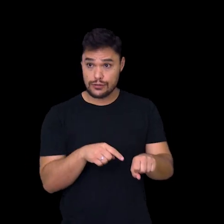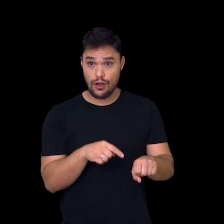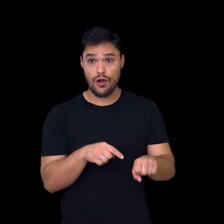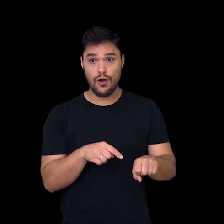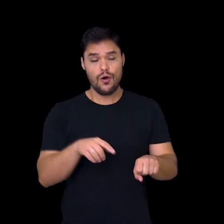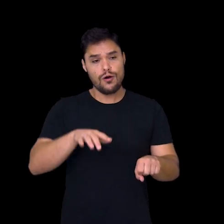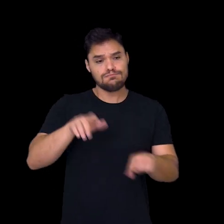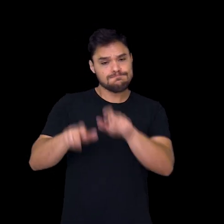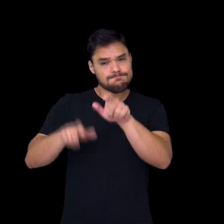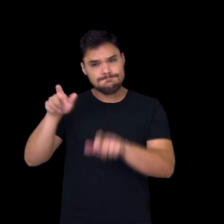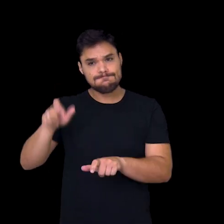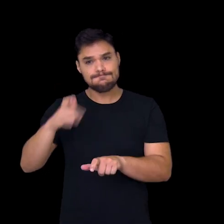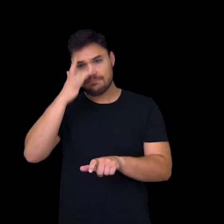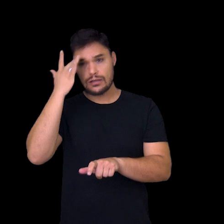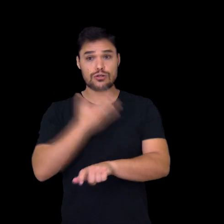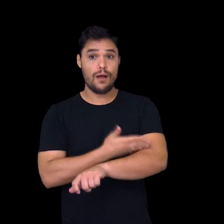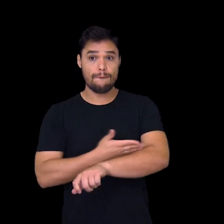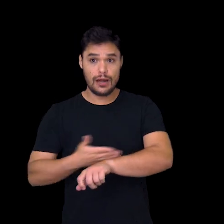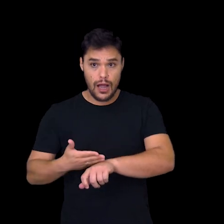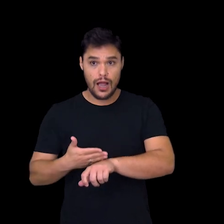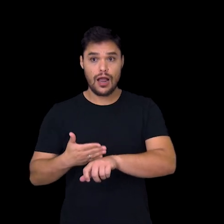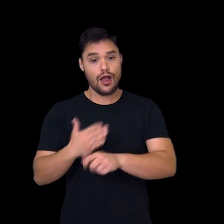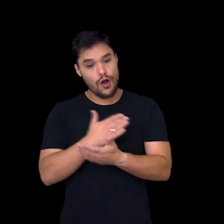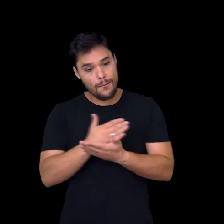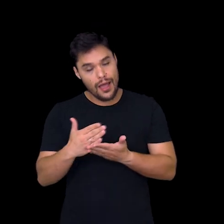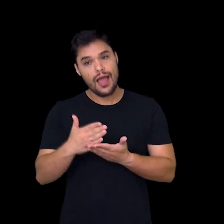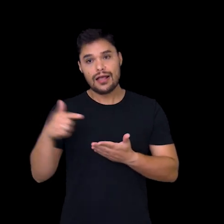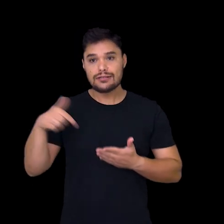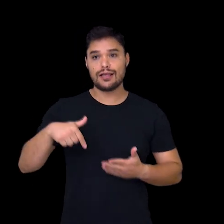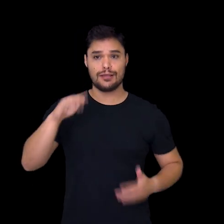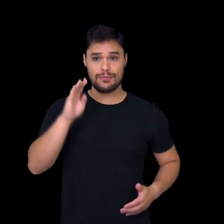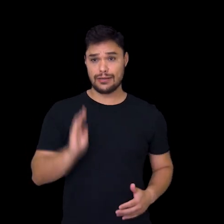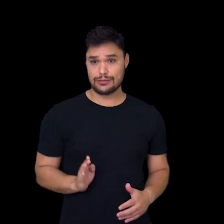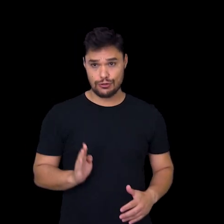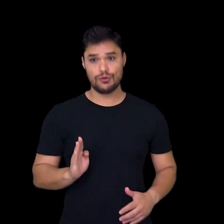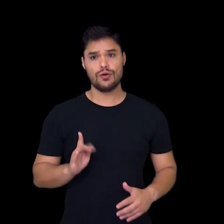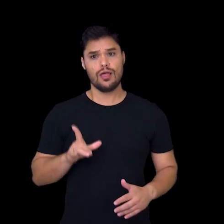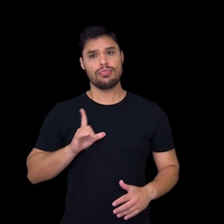colonização branca que adentra o país,